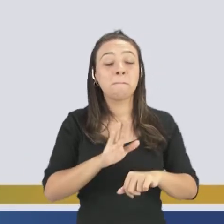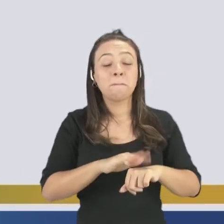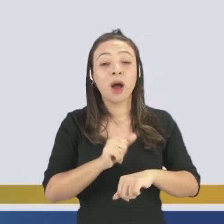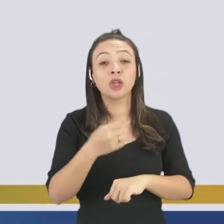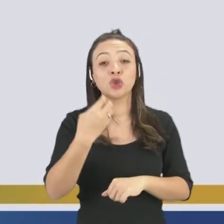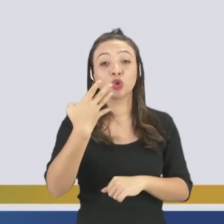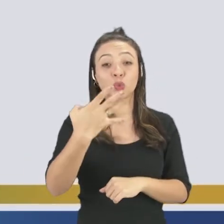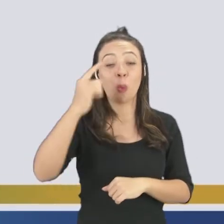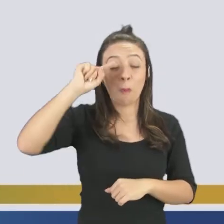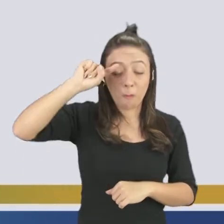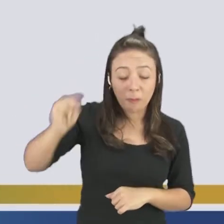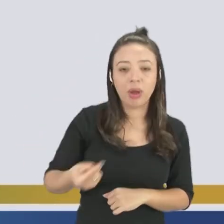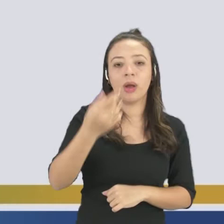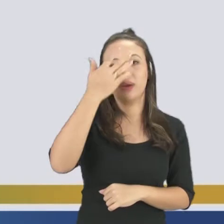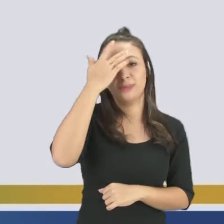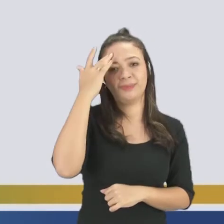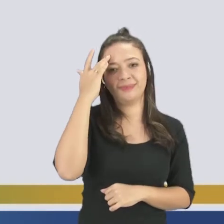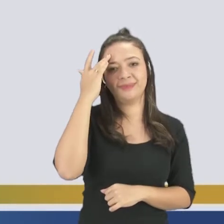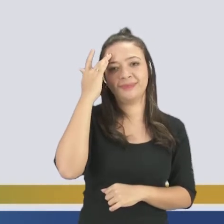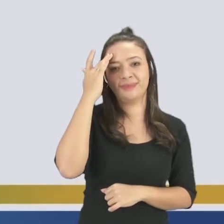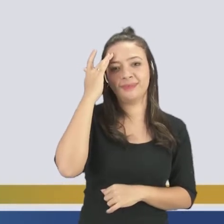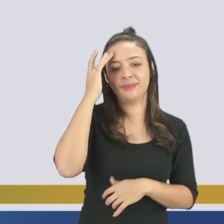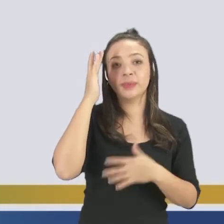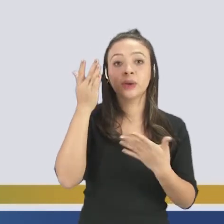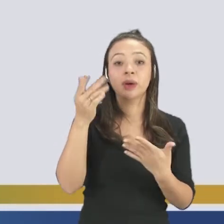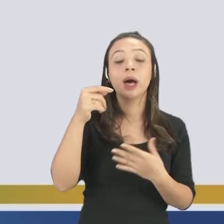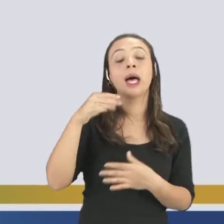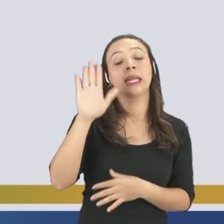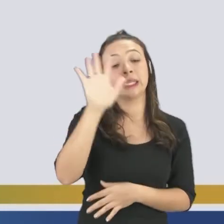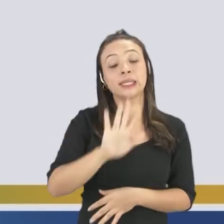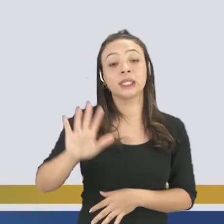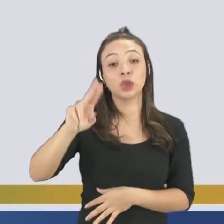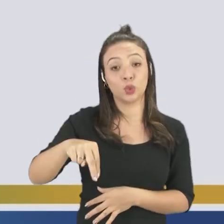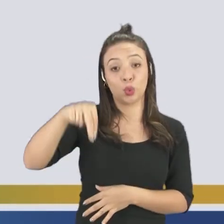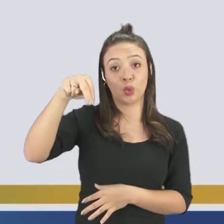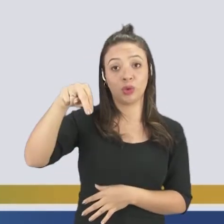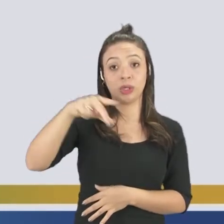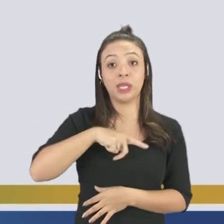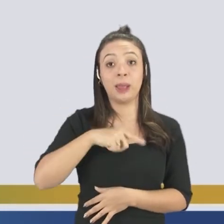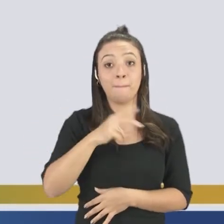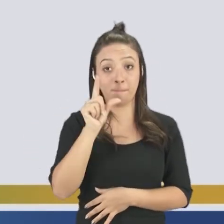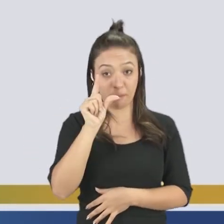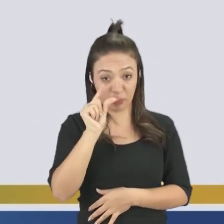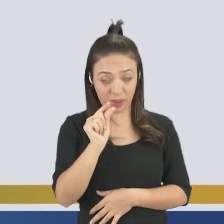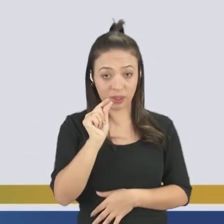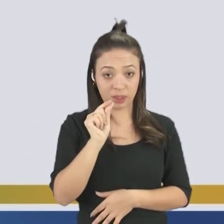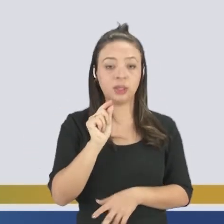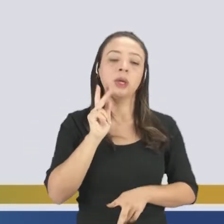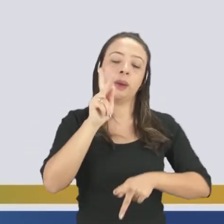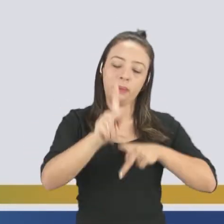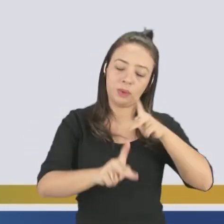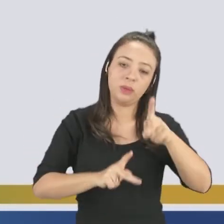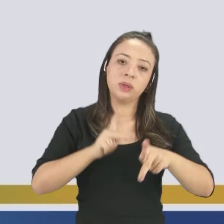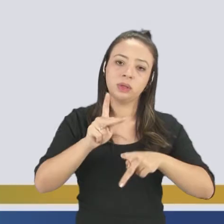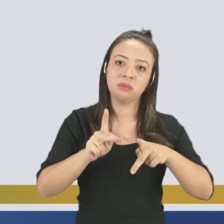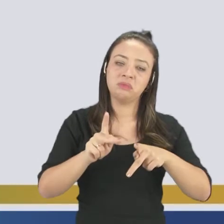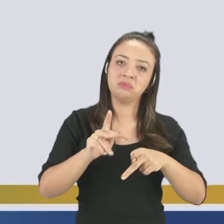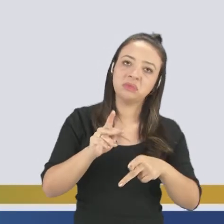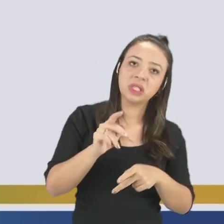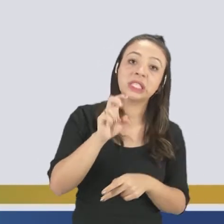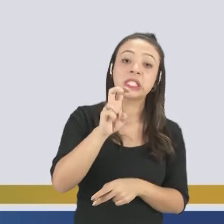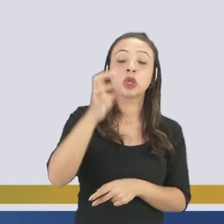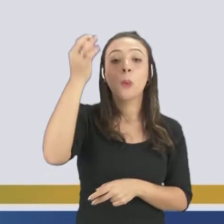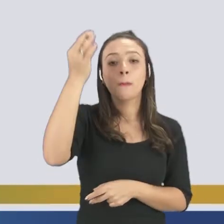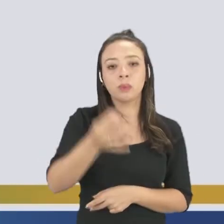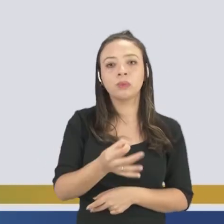pessoas. Na região Norte, menos populosa, foram 5% das famílias, ou 602